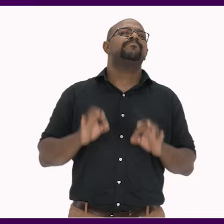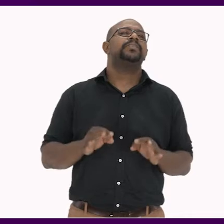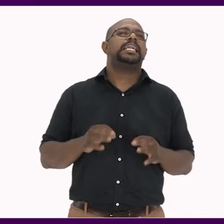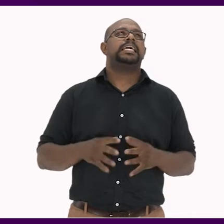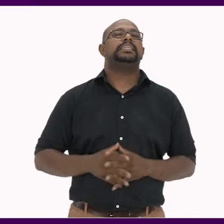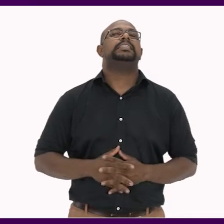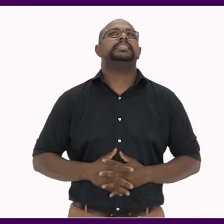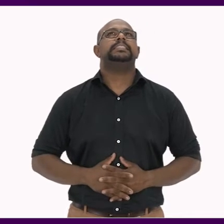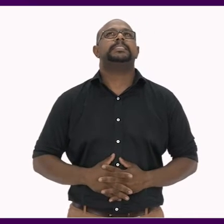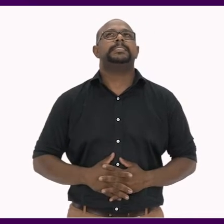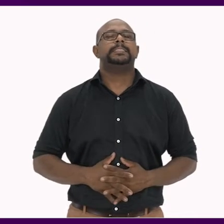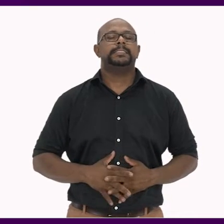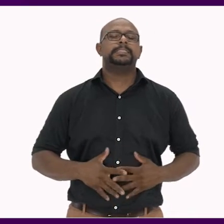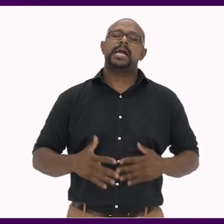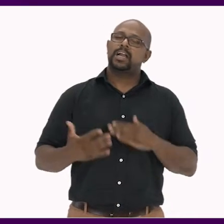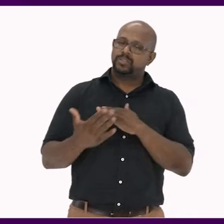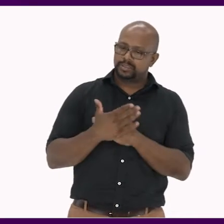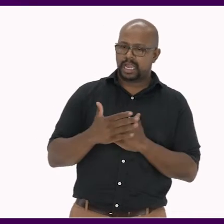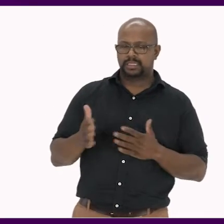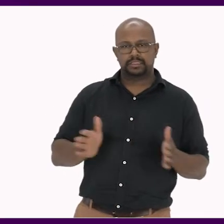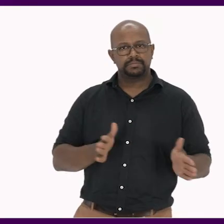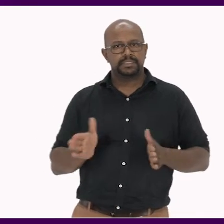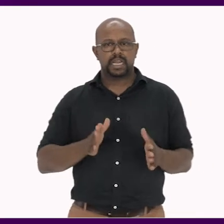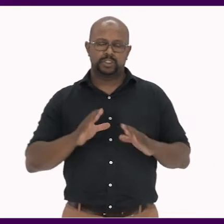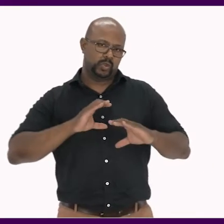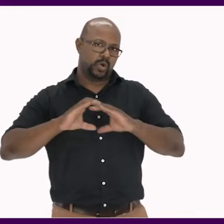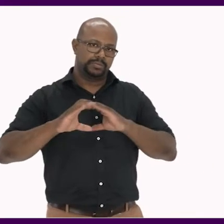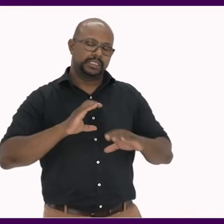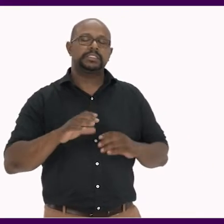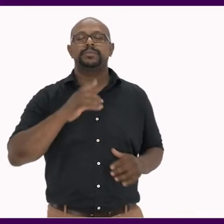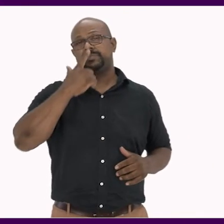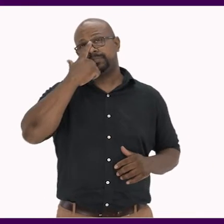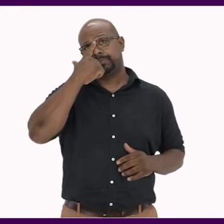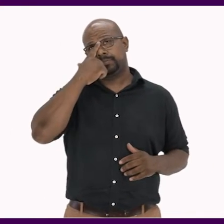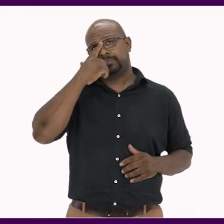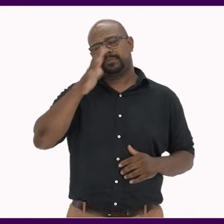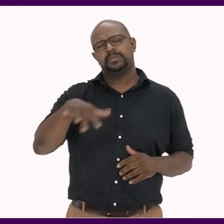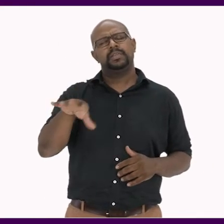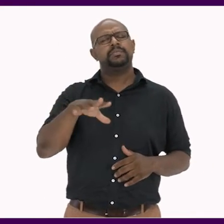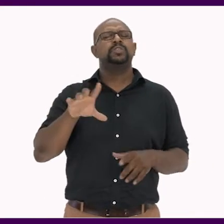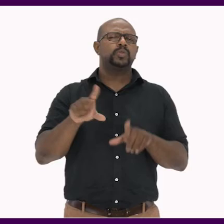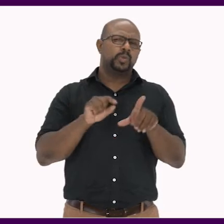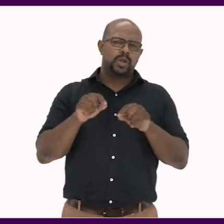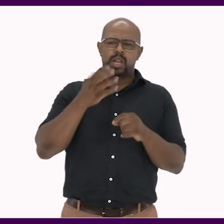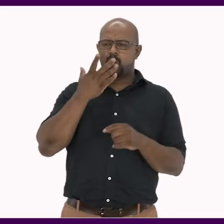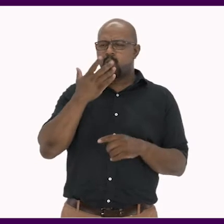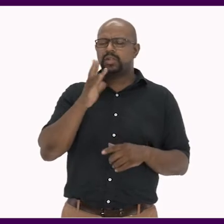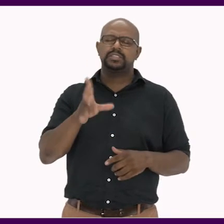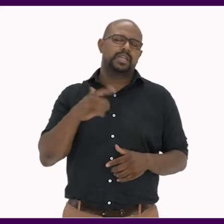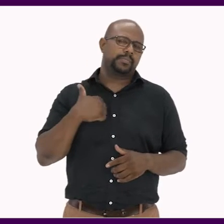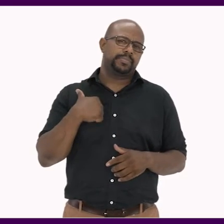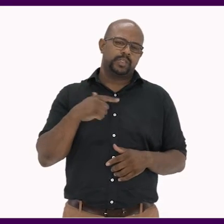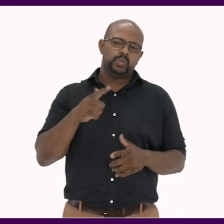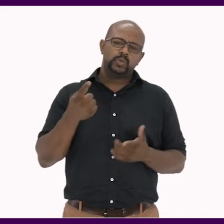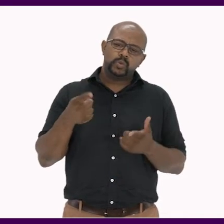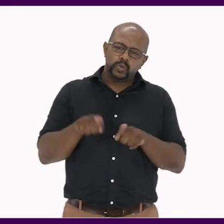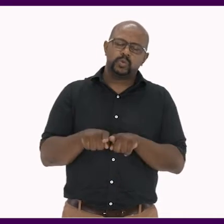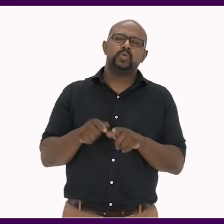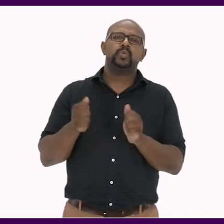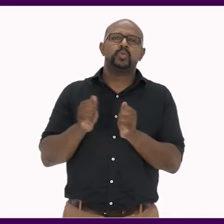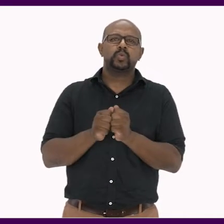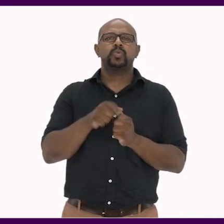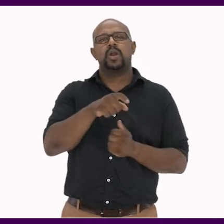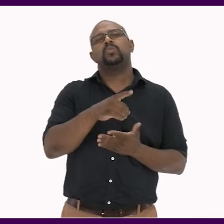para ajudar na acessibilidade de comunicação. Geralmente, as escolhas das cores eu sempre faço